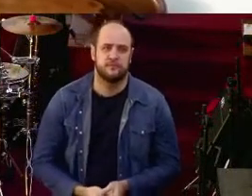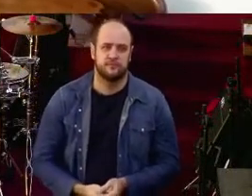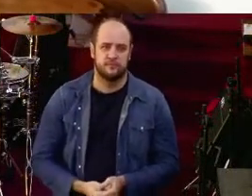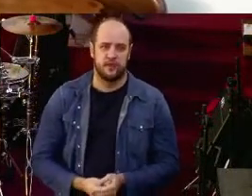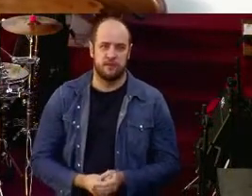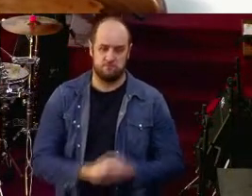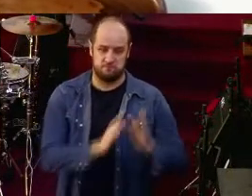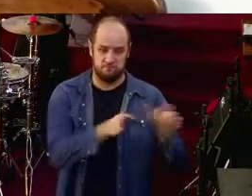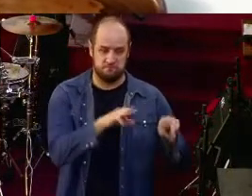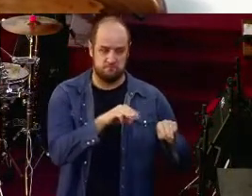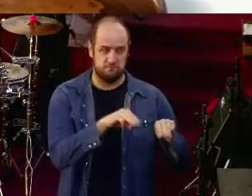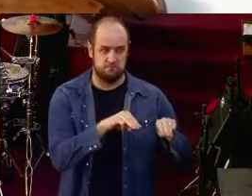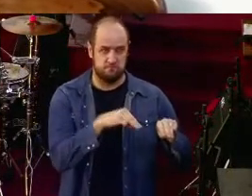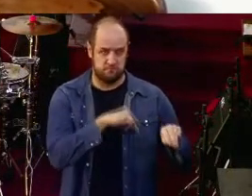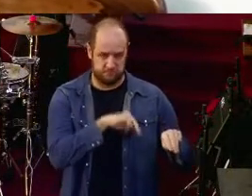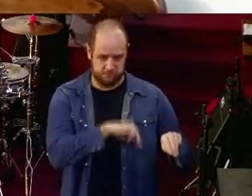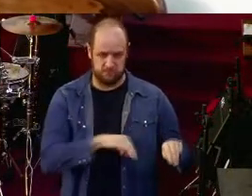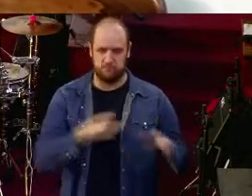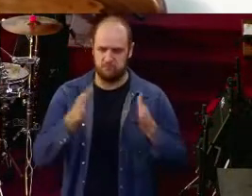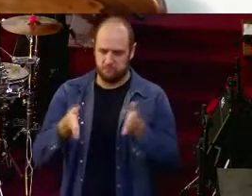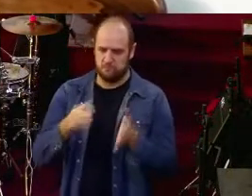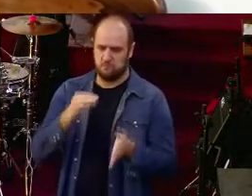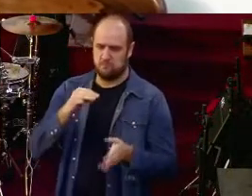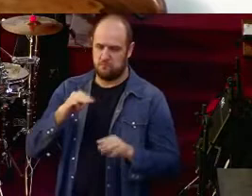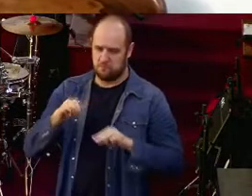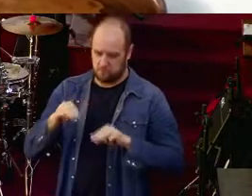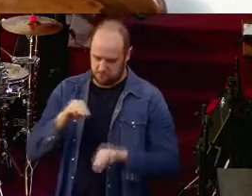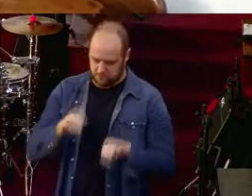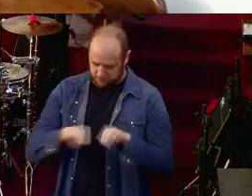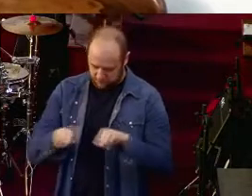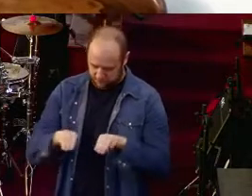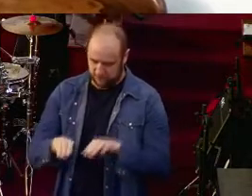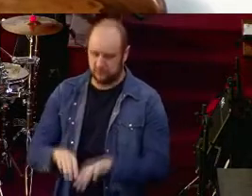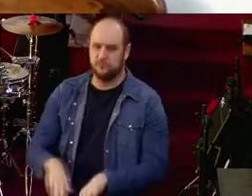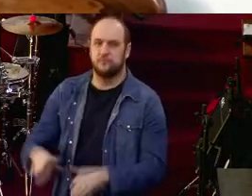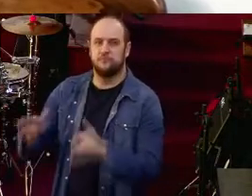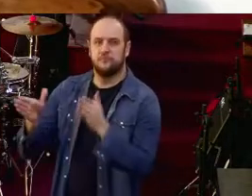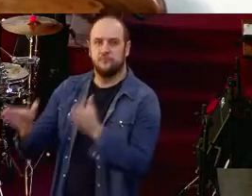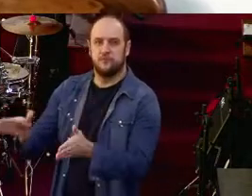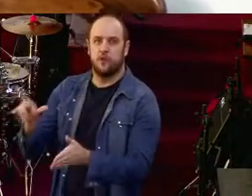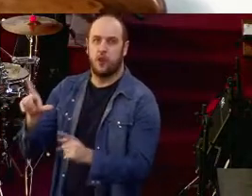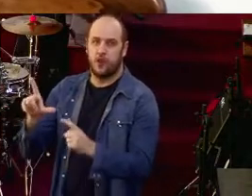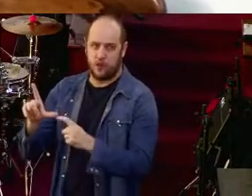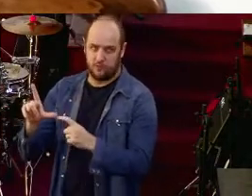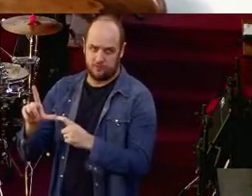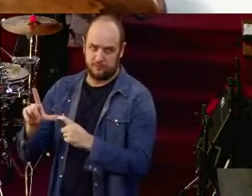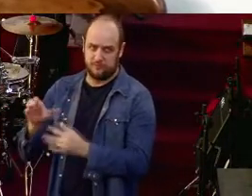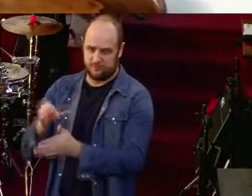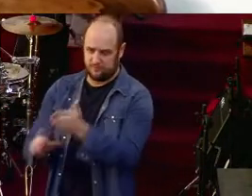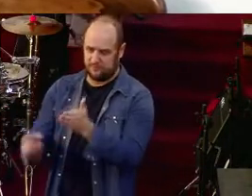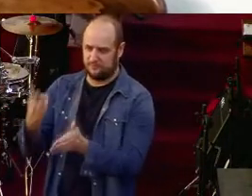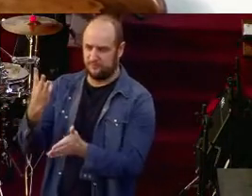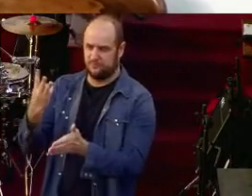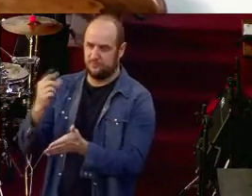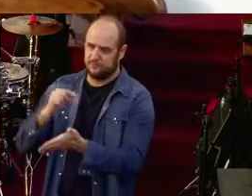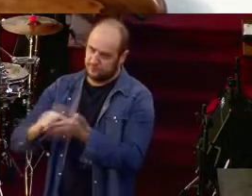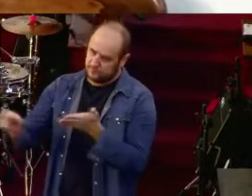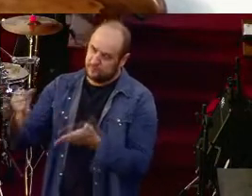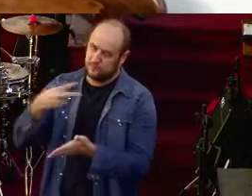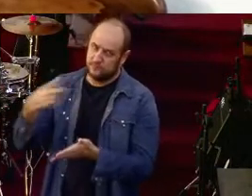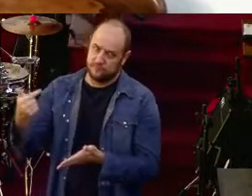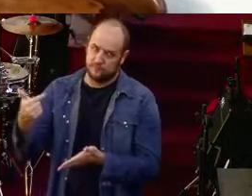Mateus, Marcos, Lucas, Lucas capítulo 3, e o versículo é o 21.